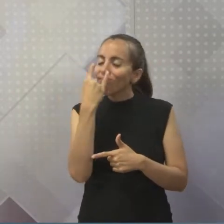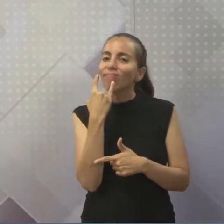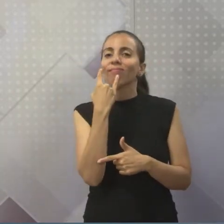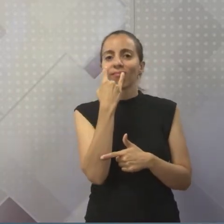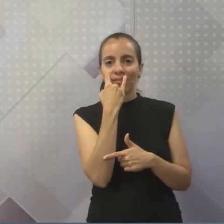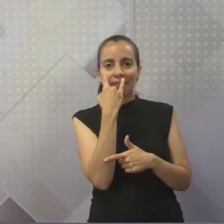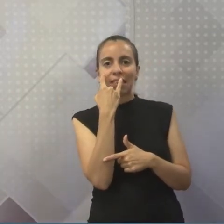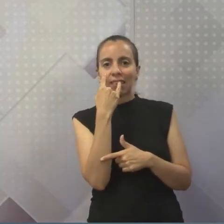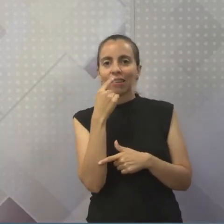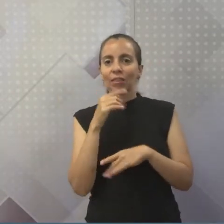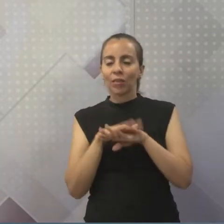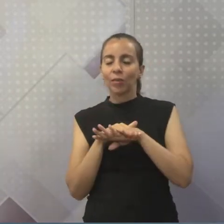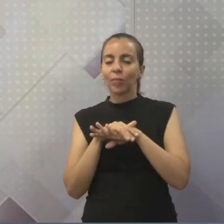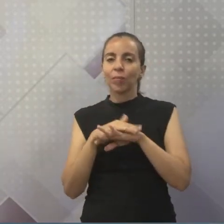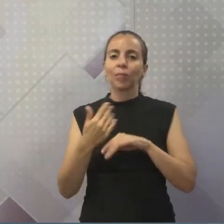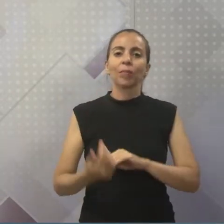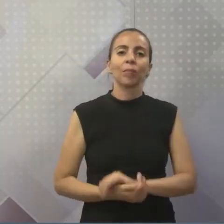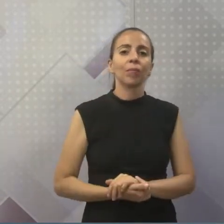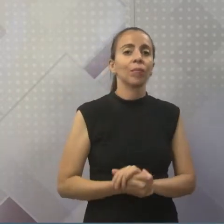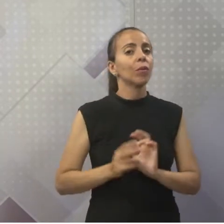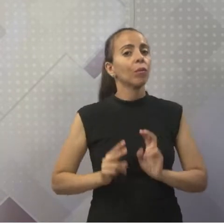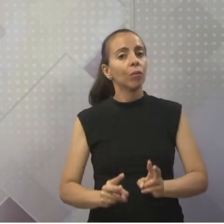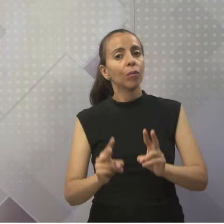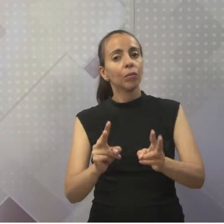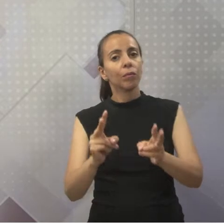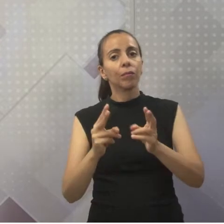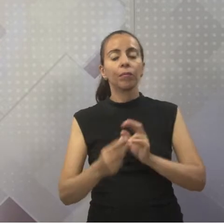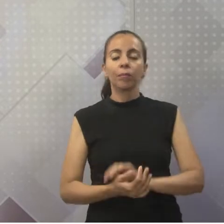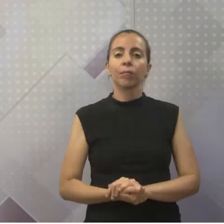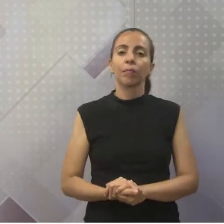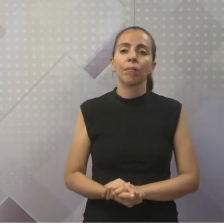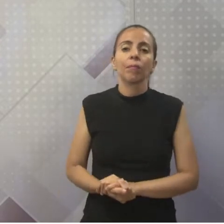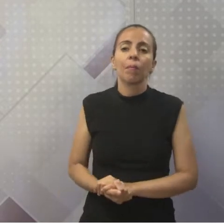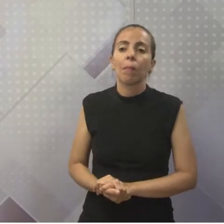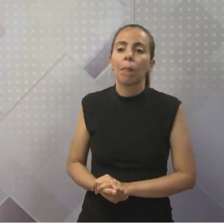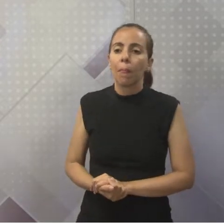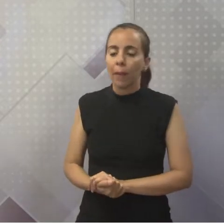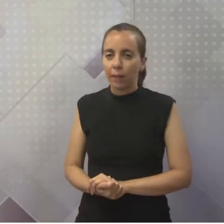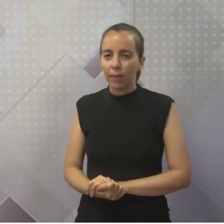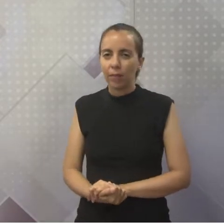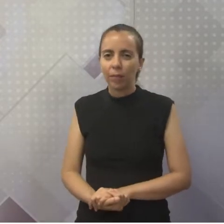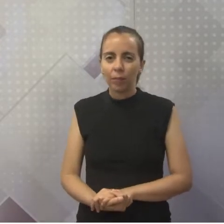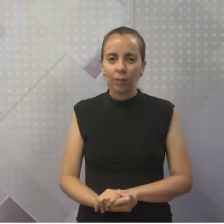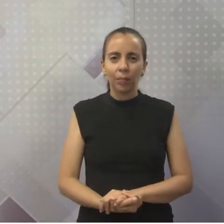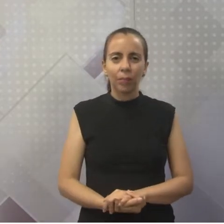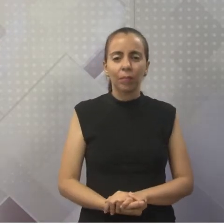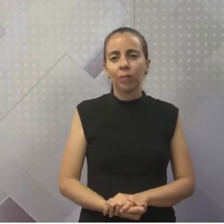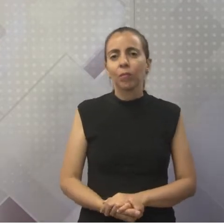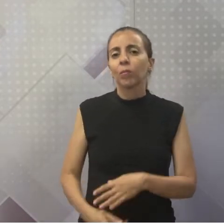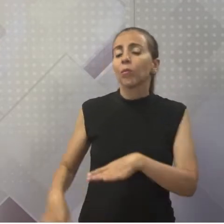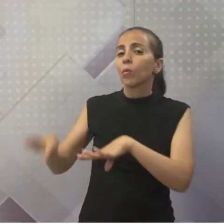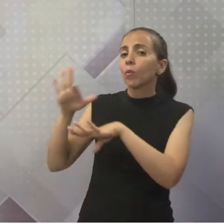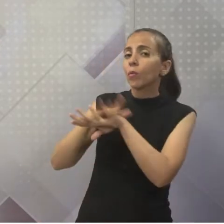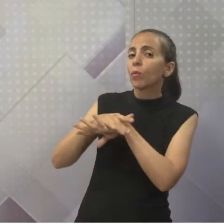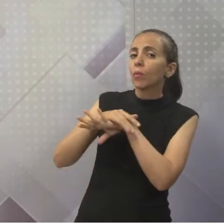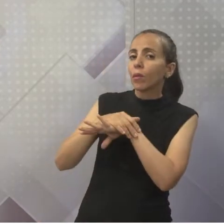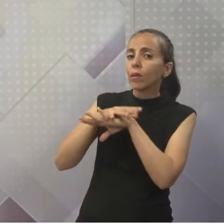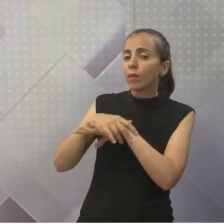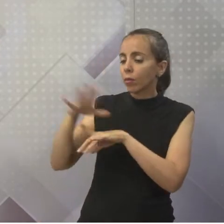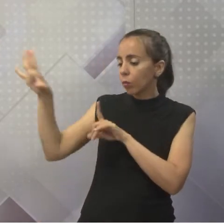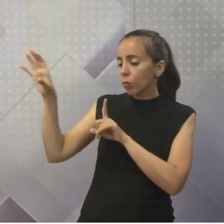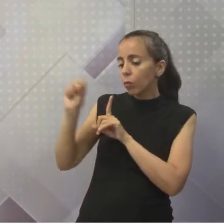tá? Segue comigo aqui, meus queridos. Vem cá, olha só, doenças